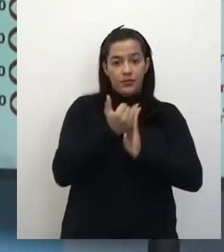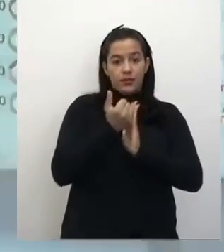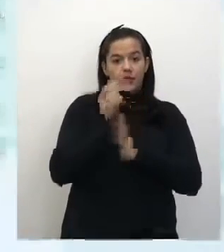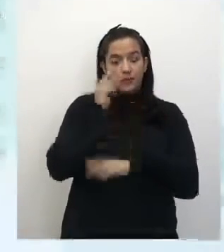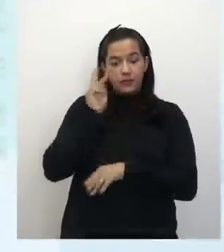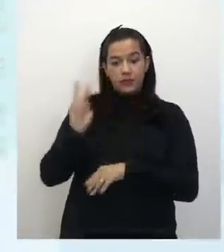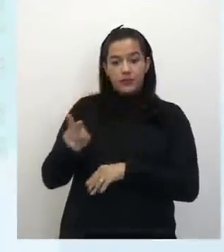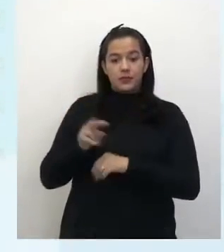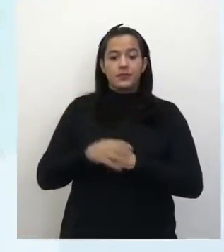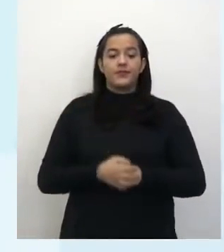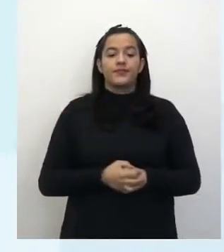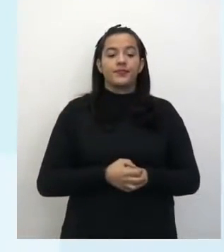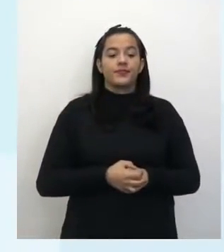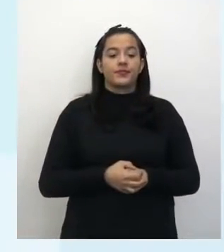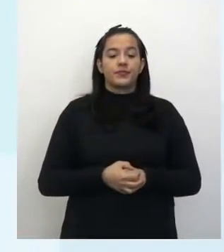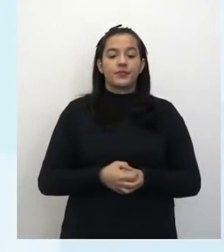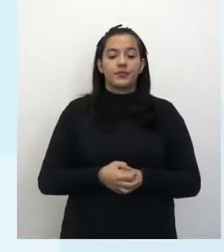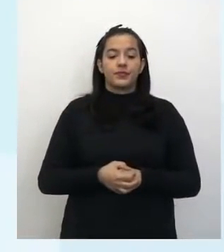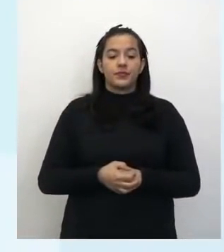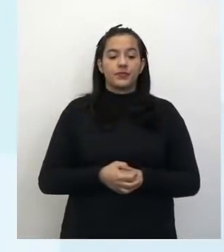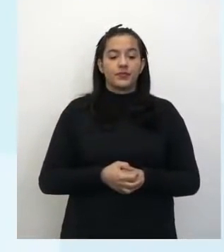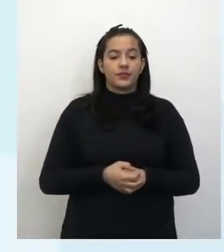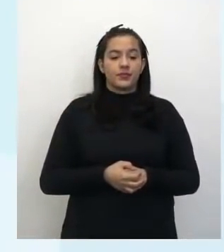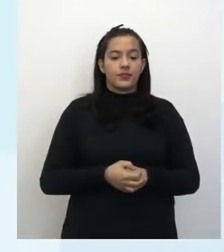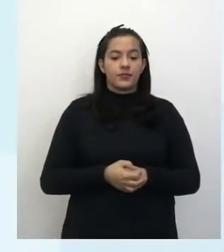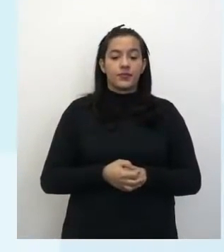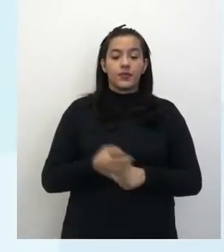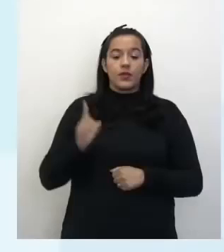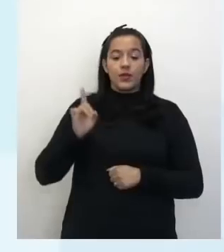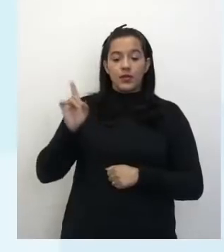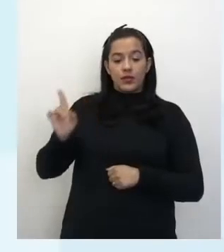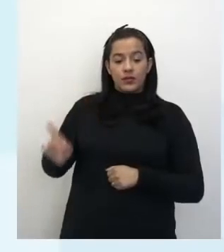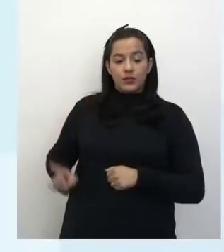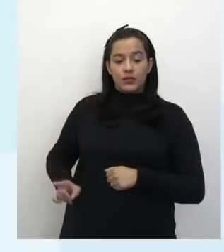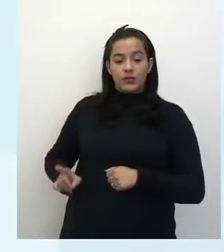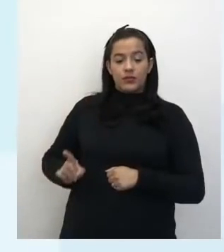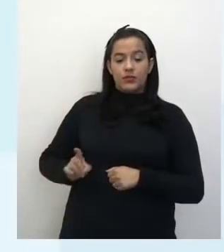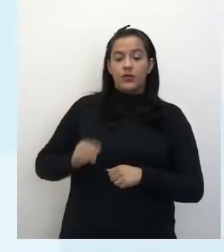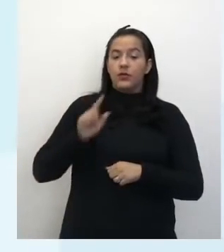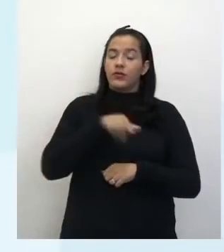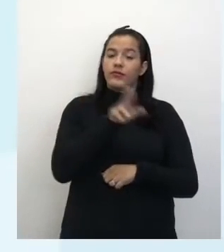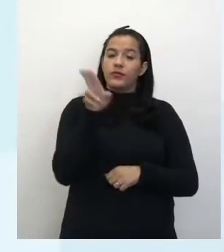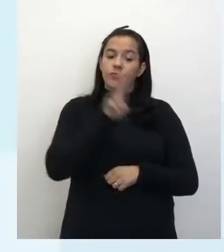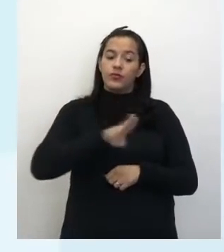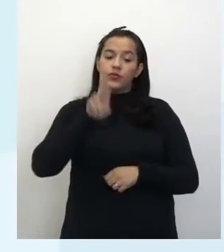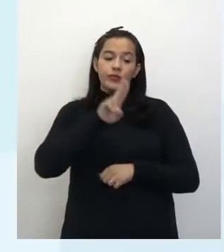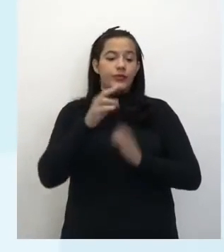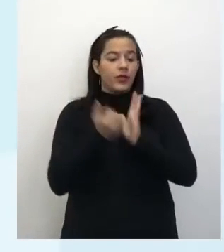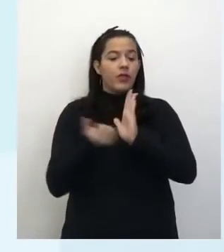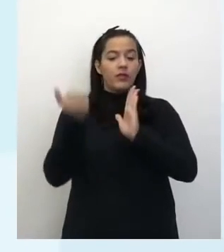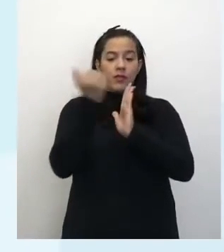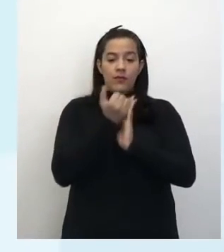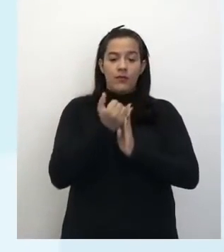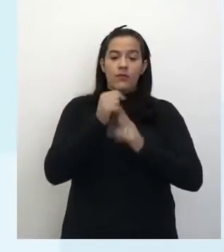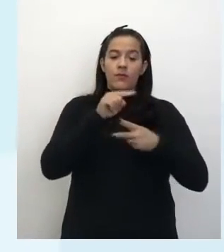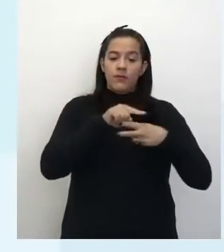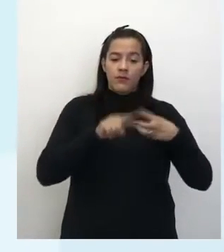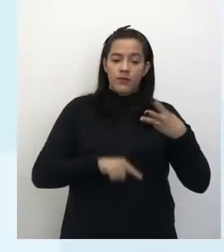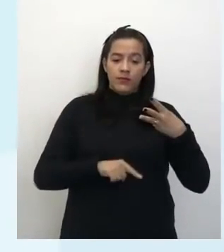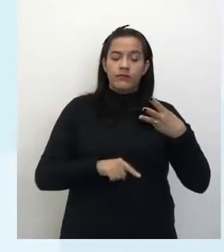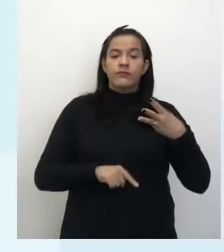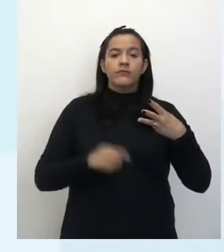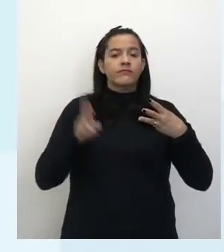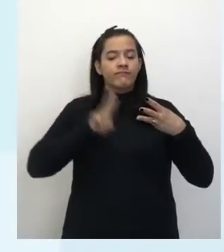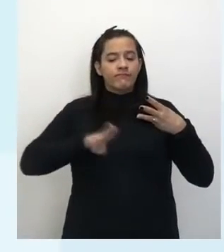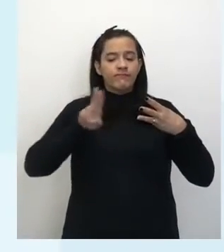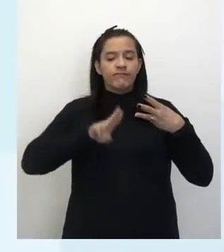na tela, olha o que vai acontecer, ó. Então eu vou tirar aquelas que a gente não usa muito, vou deixar só essas 3 que a gente utiliza mais, viu, Jonas? Mais usual, né?